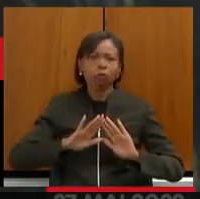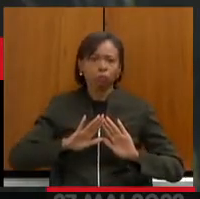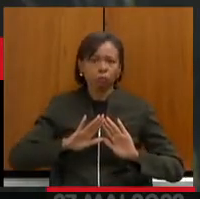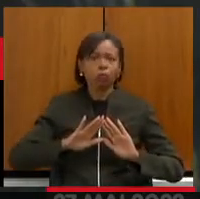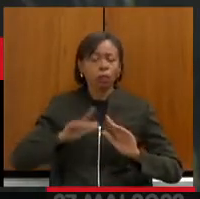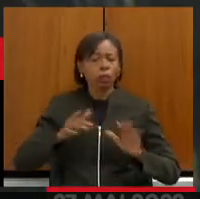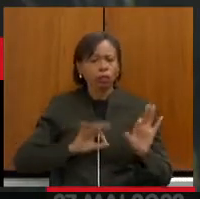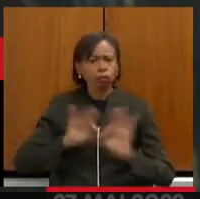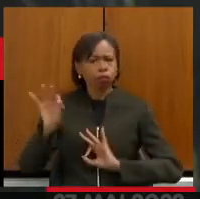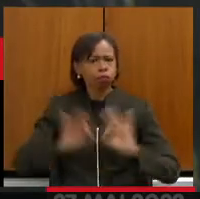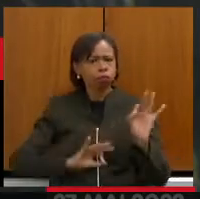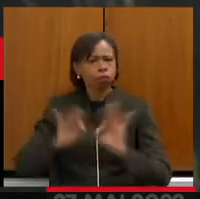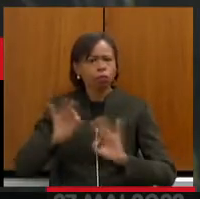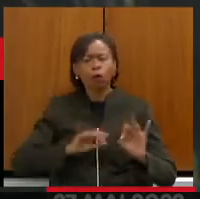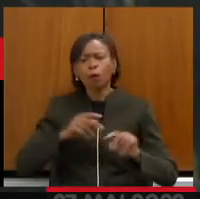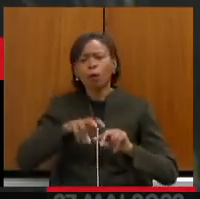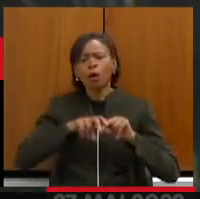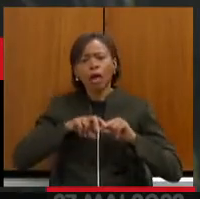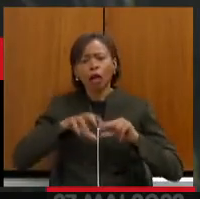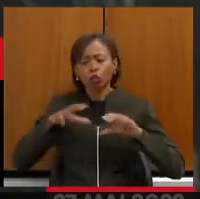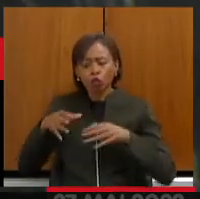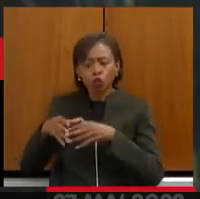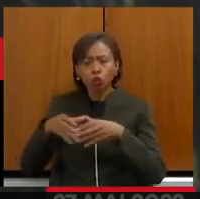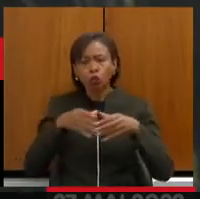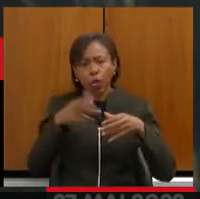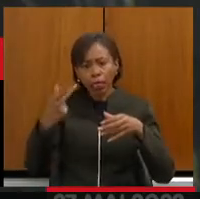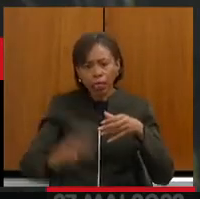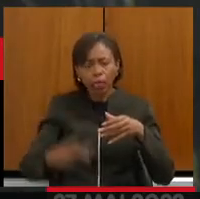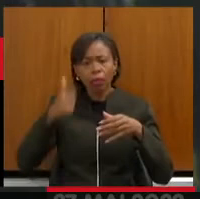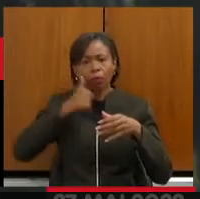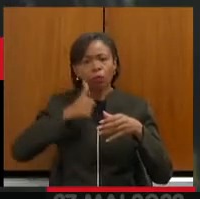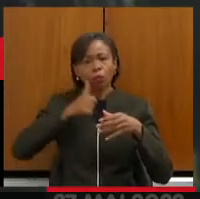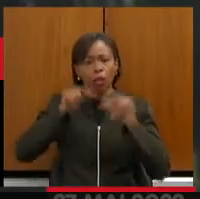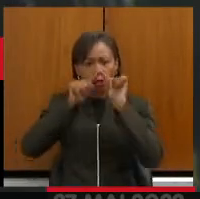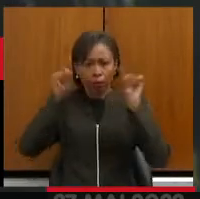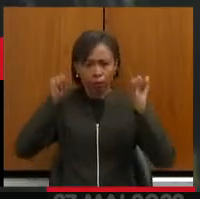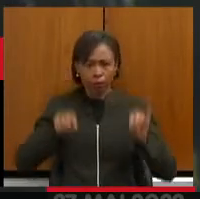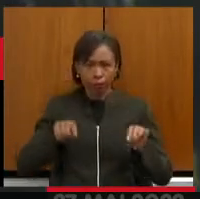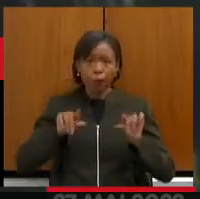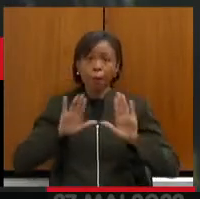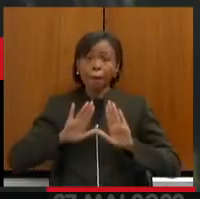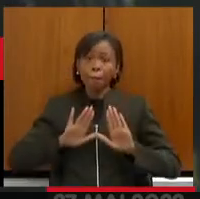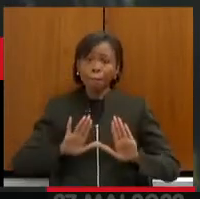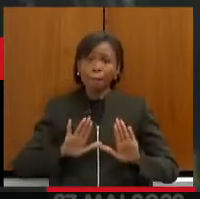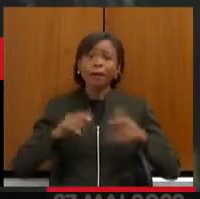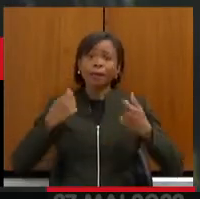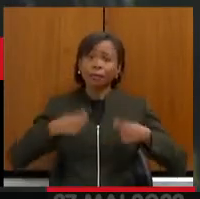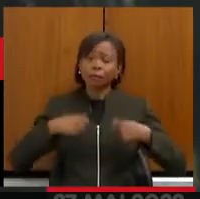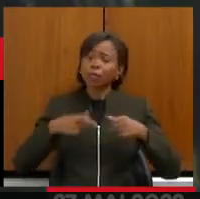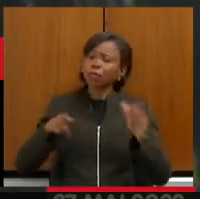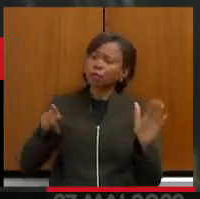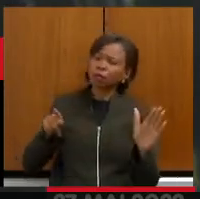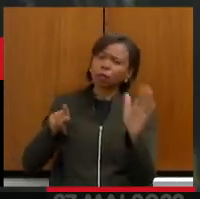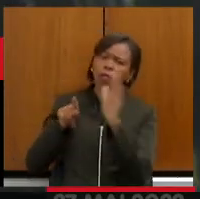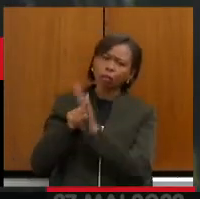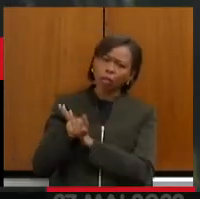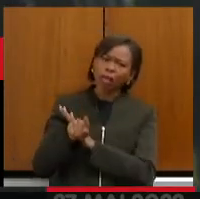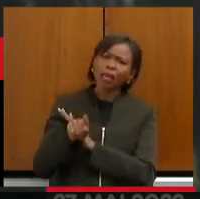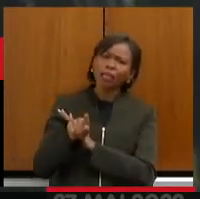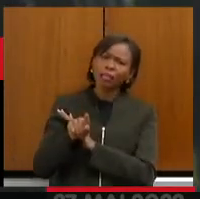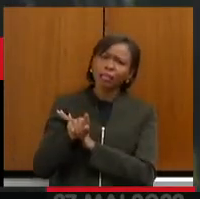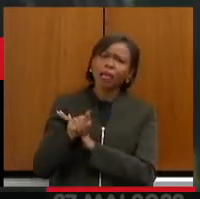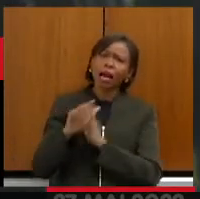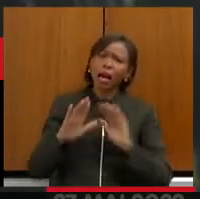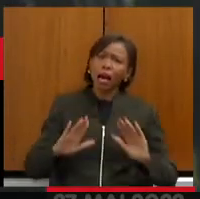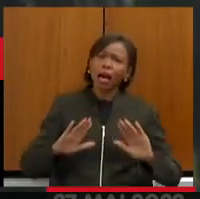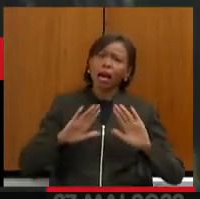memorável mobilização do nosso coletivo da servidores e servidores da Assembleia mas a gente precisa se perguntar e a casa precisa